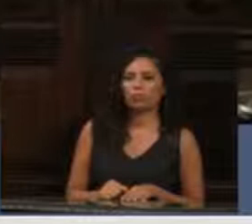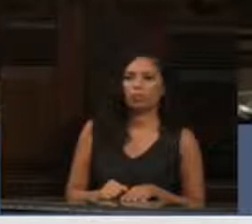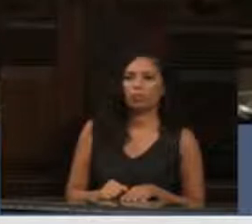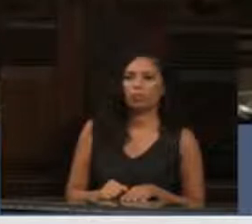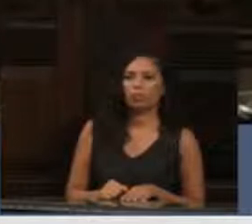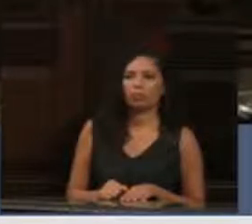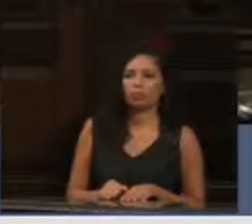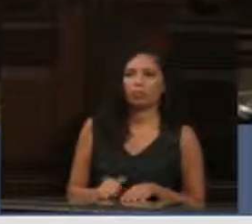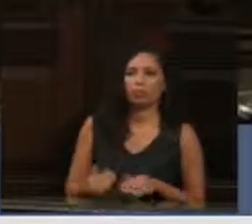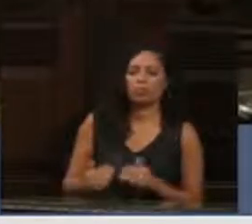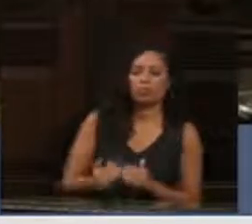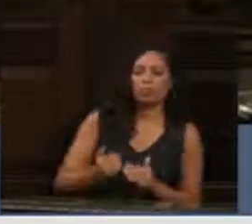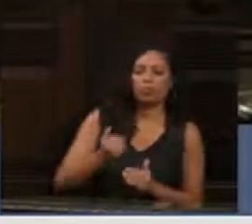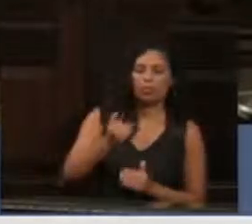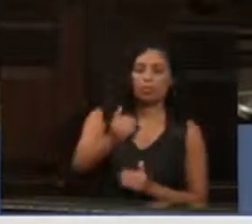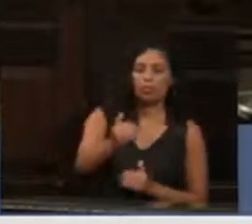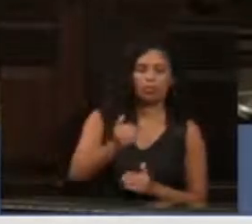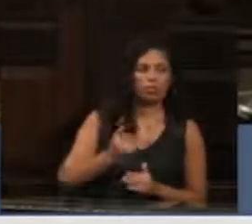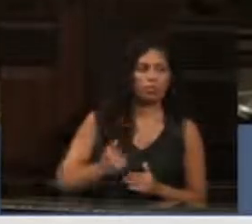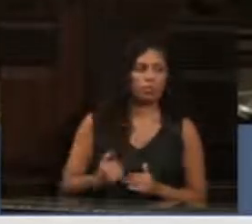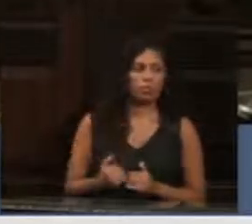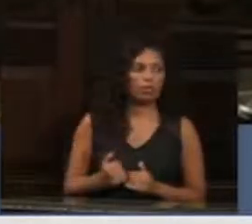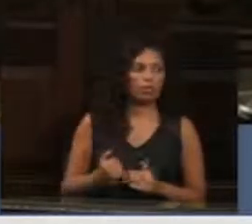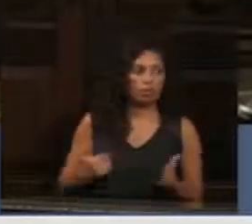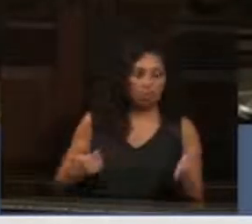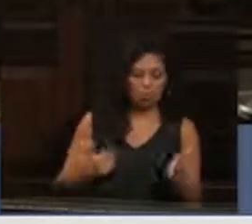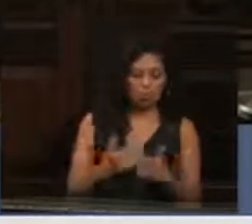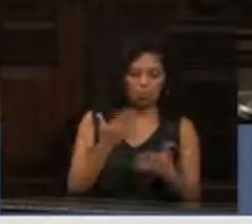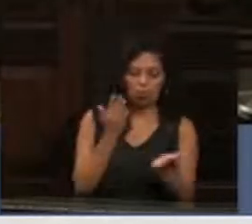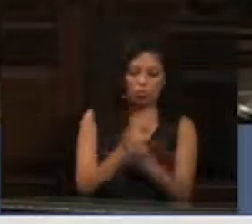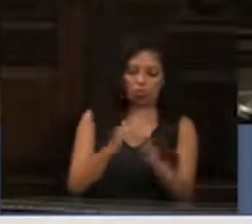Daqui para frente, gente, nessa fase final,